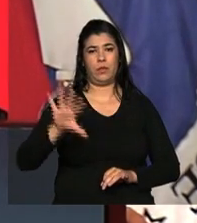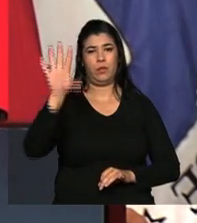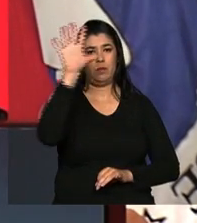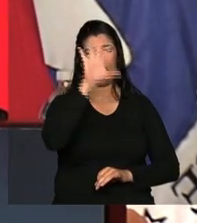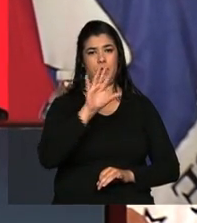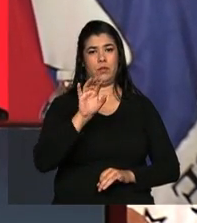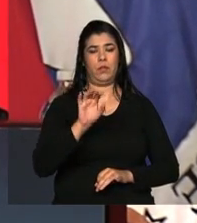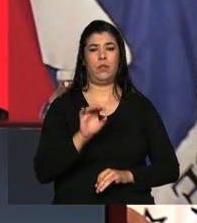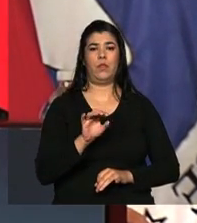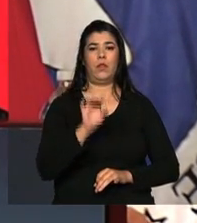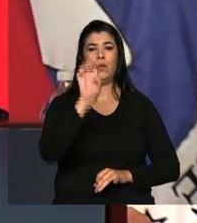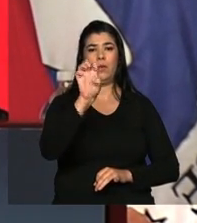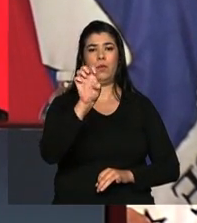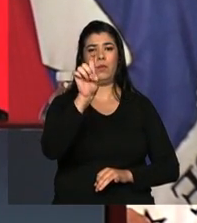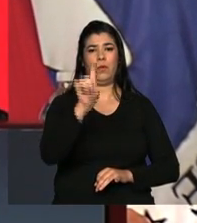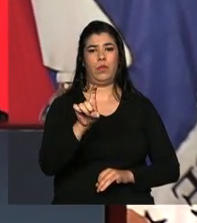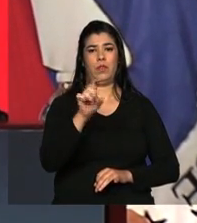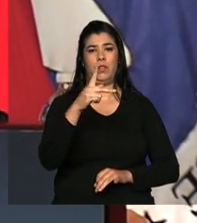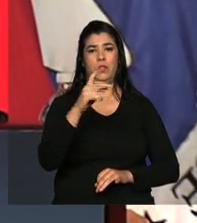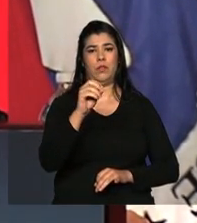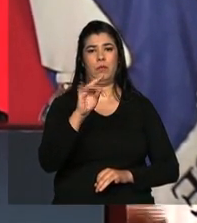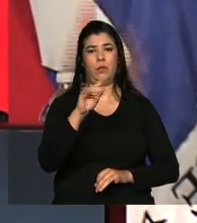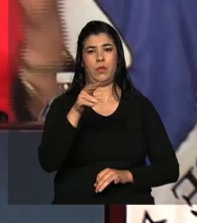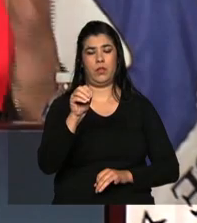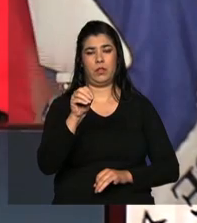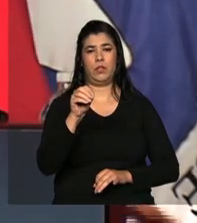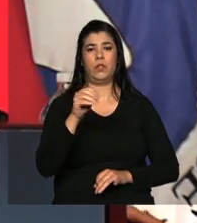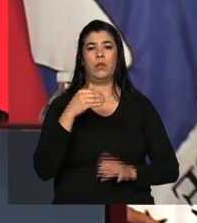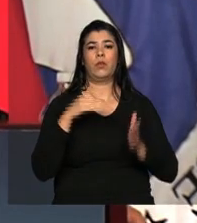Exportação, que lançamos nas últimas semanas,